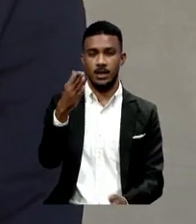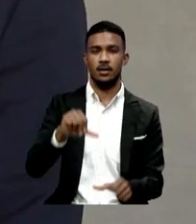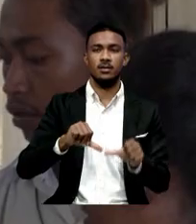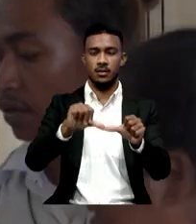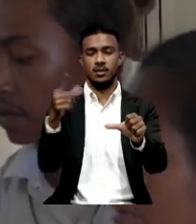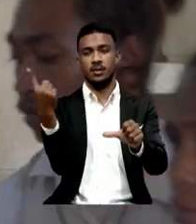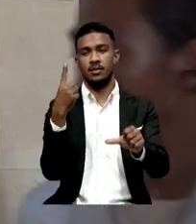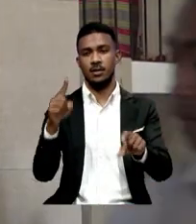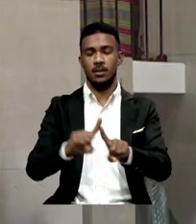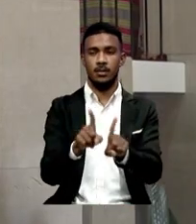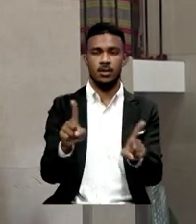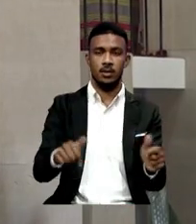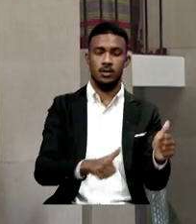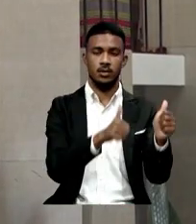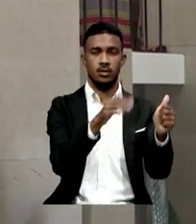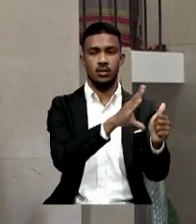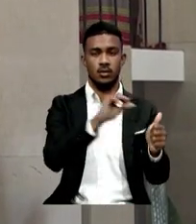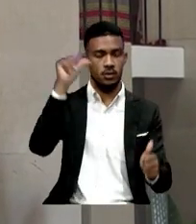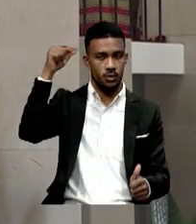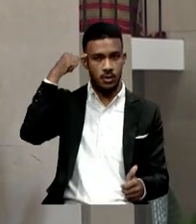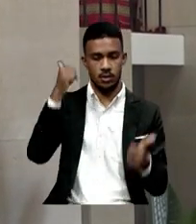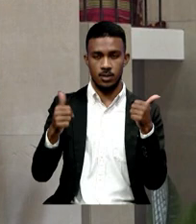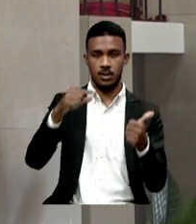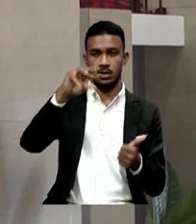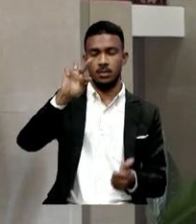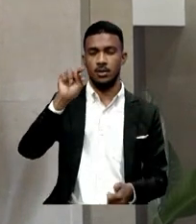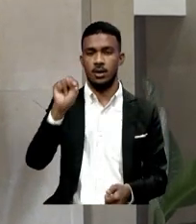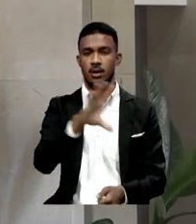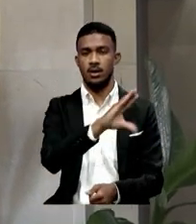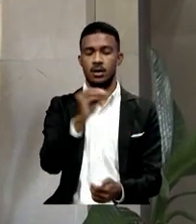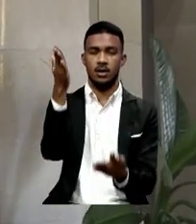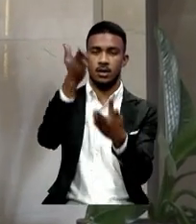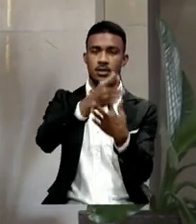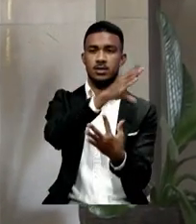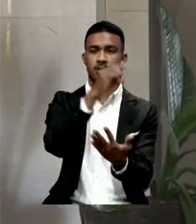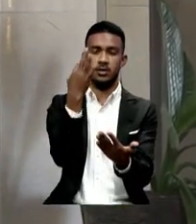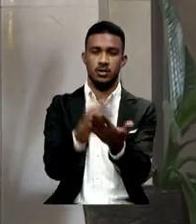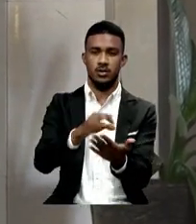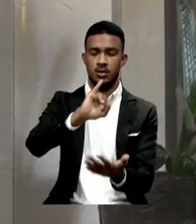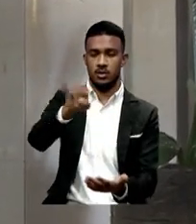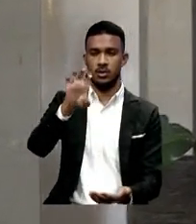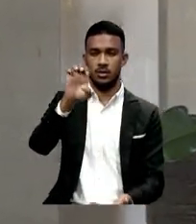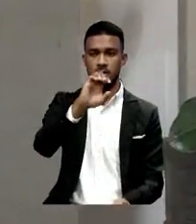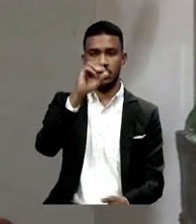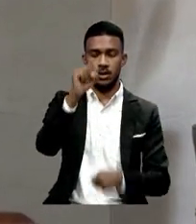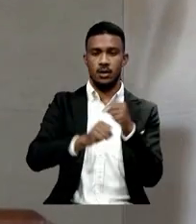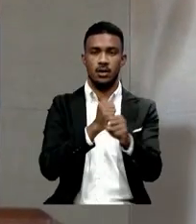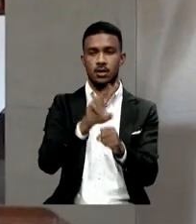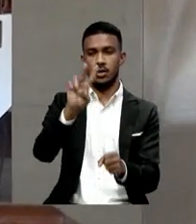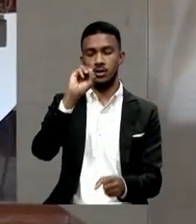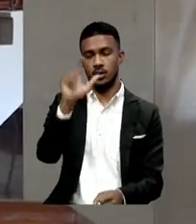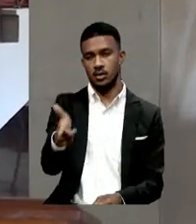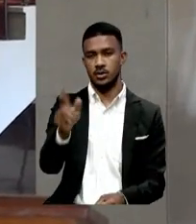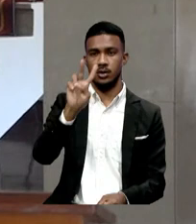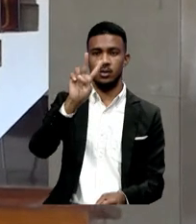Mas vê tuir portal Transparência Governo Nebe Magazine Menacessa, execução orçamento geral do Estado, tinha rio rua rua sem rua, foi em